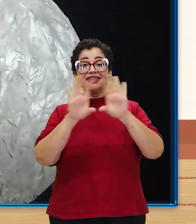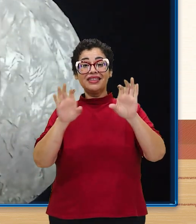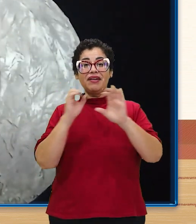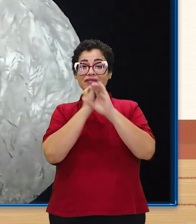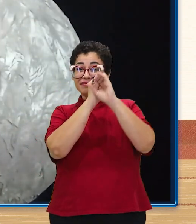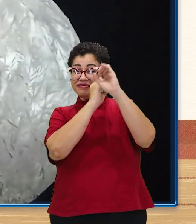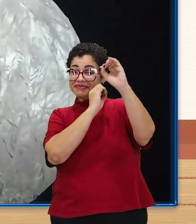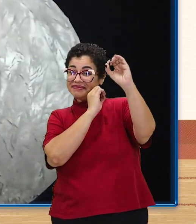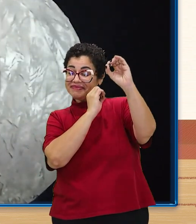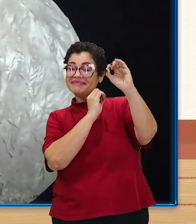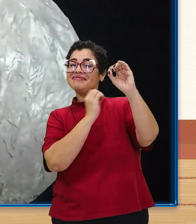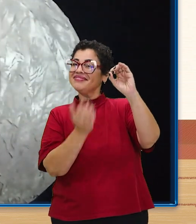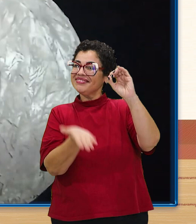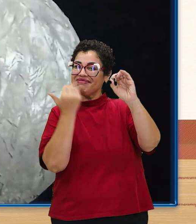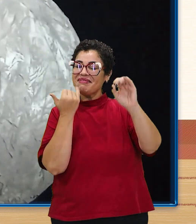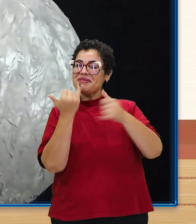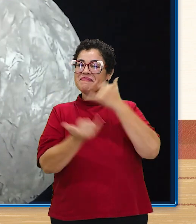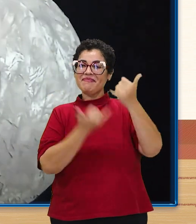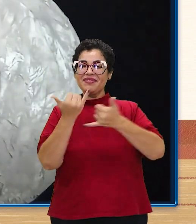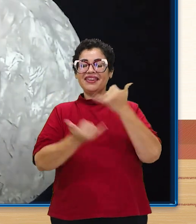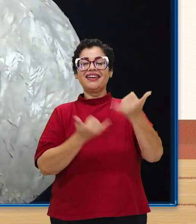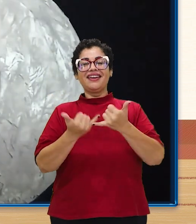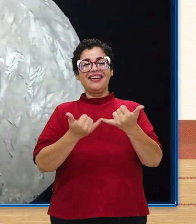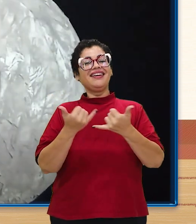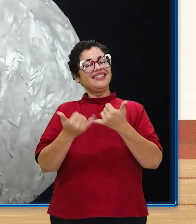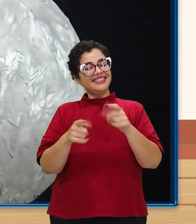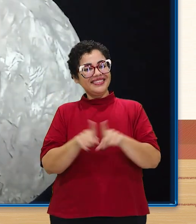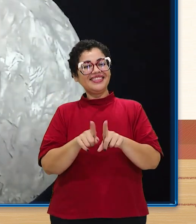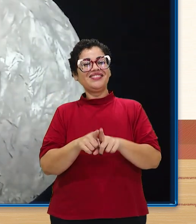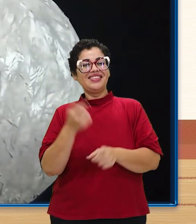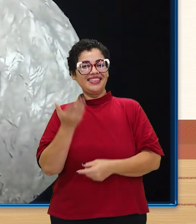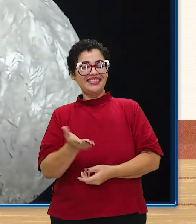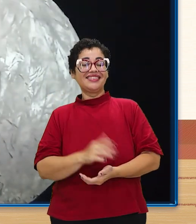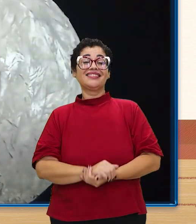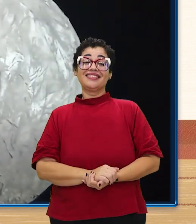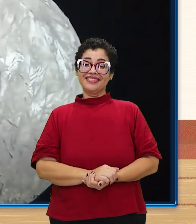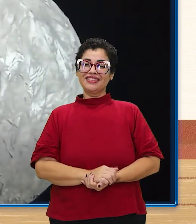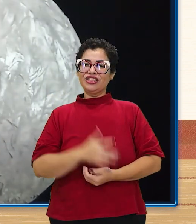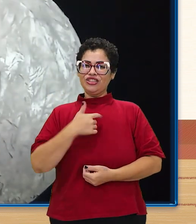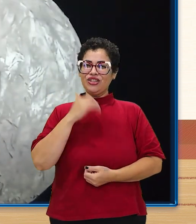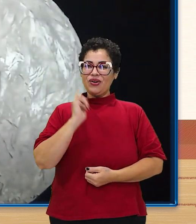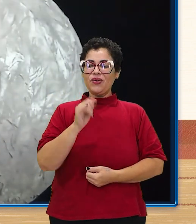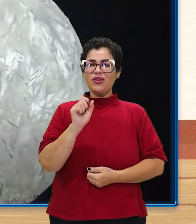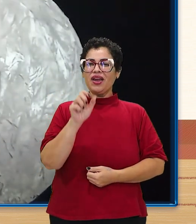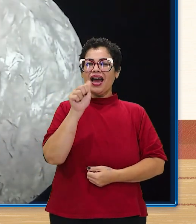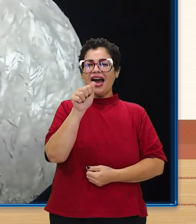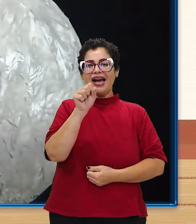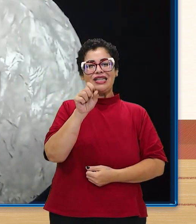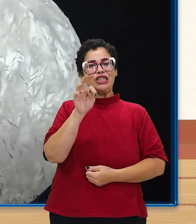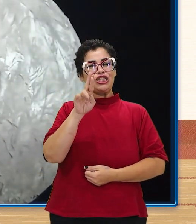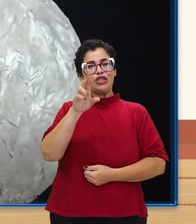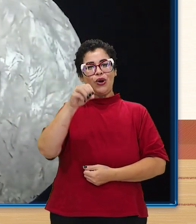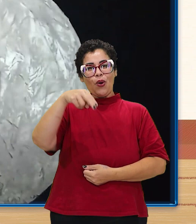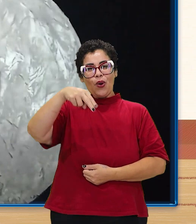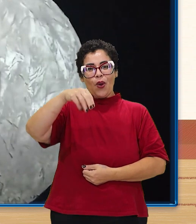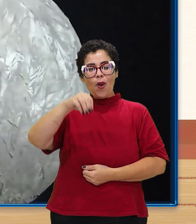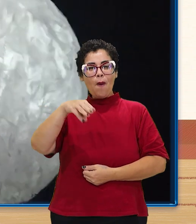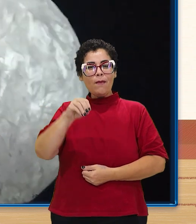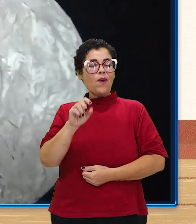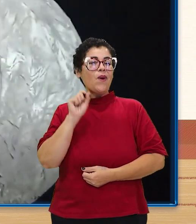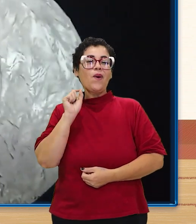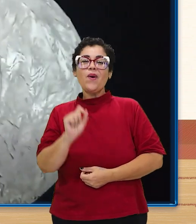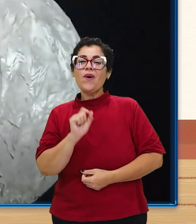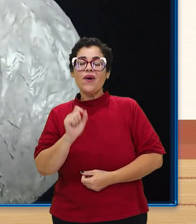Pegue a sua luneta e vem brincar de ser astrônomo também. Eu contei para vocês o que é o astrônomo? O